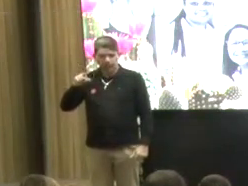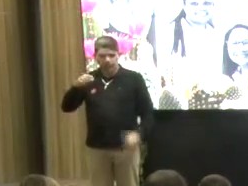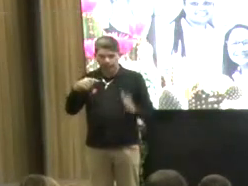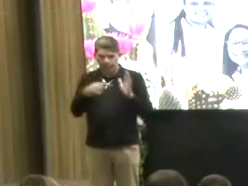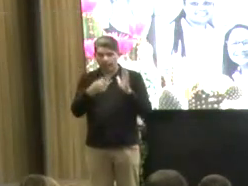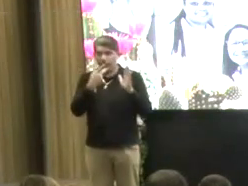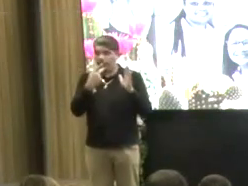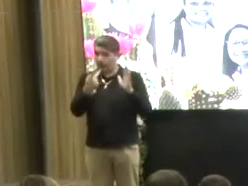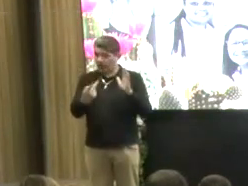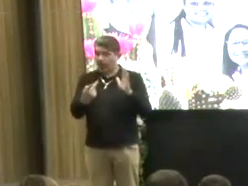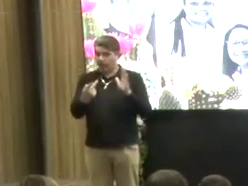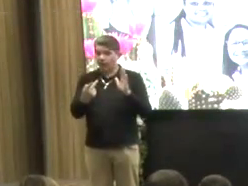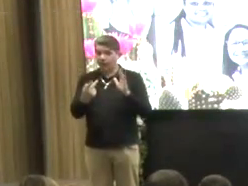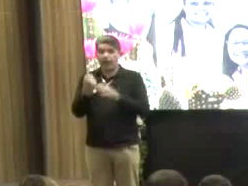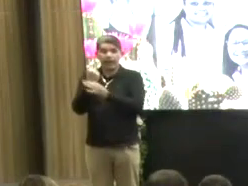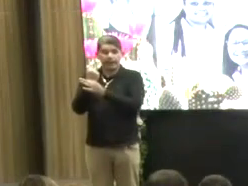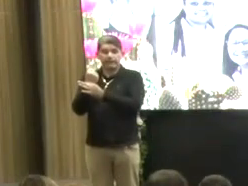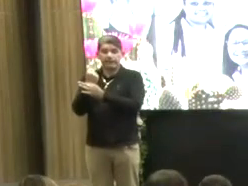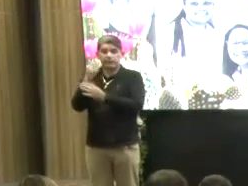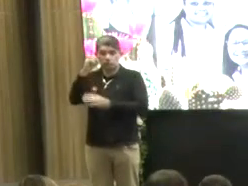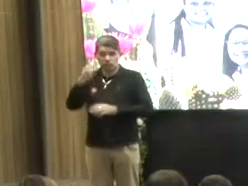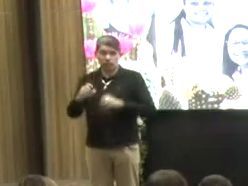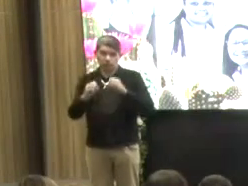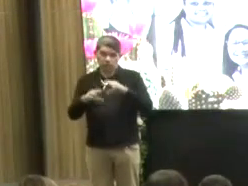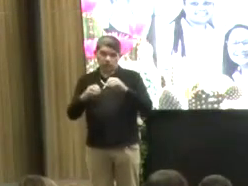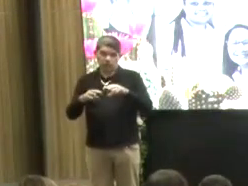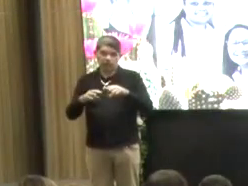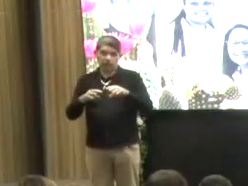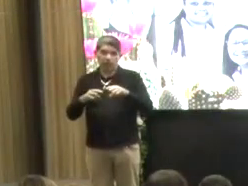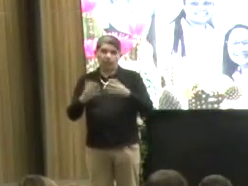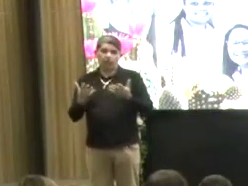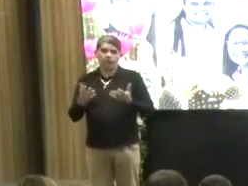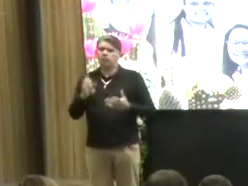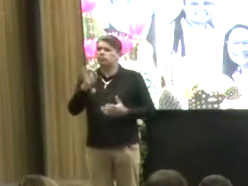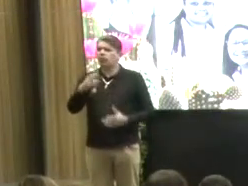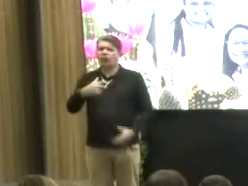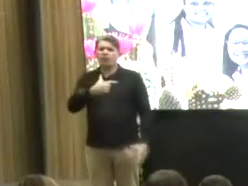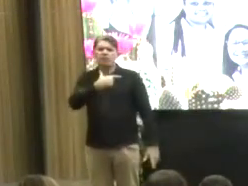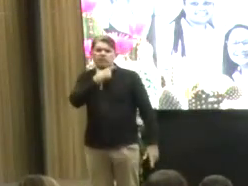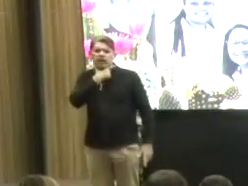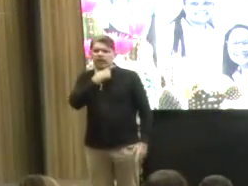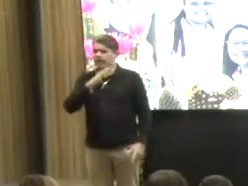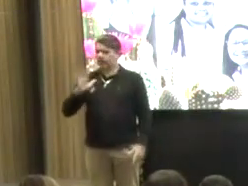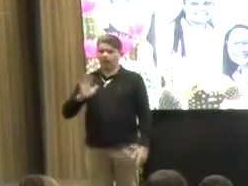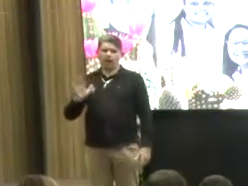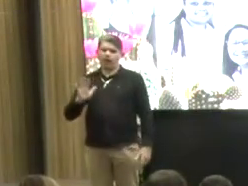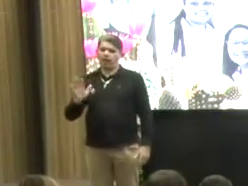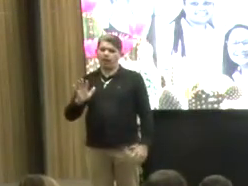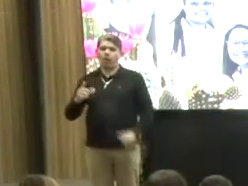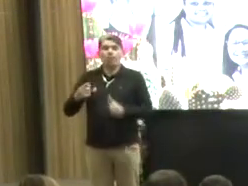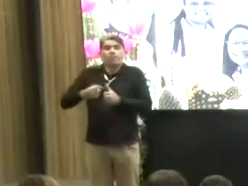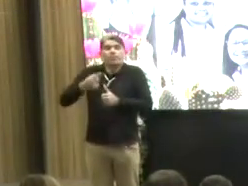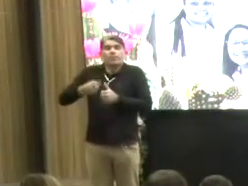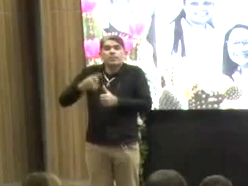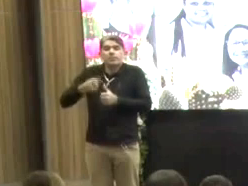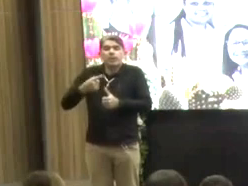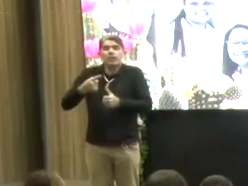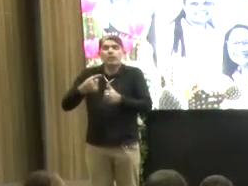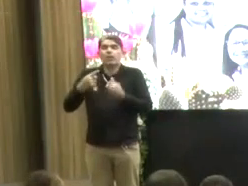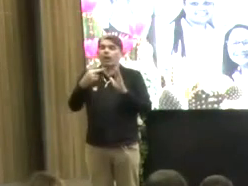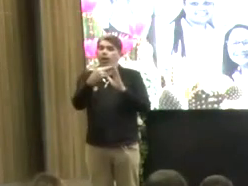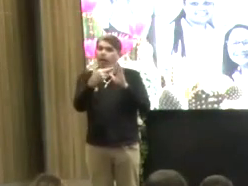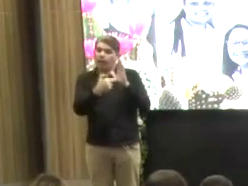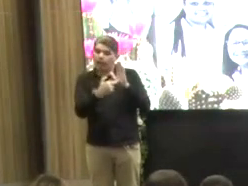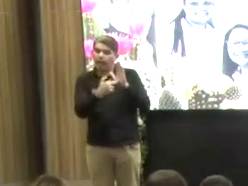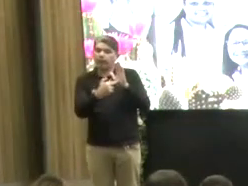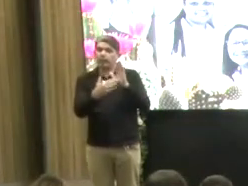educação, não basta ter a vaga. Tá certo? Tudo bem. O primeiro requisito do direito à educação,